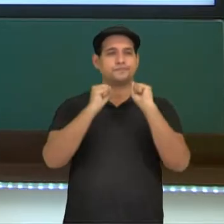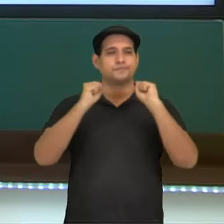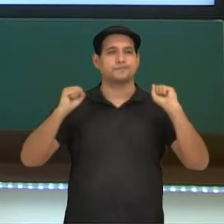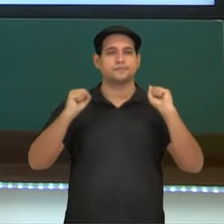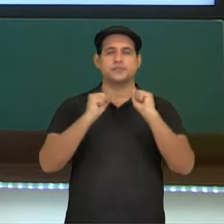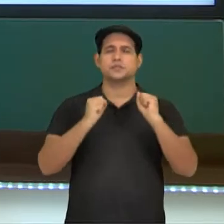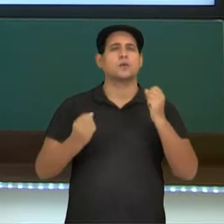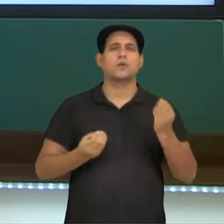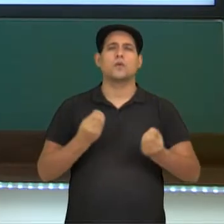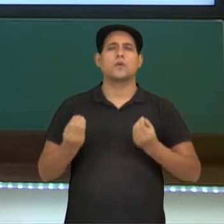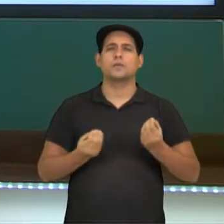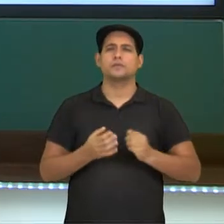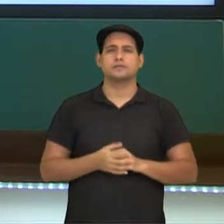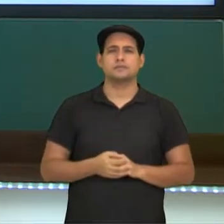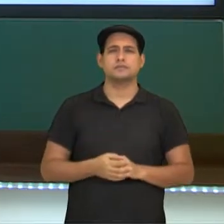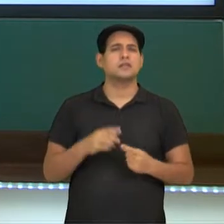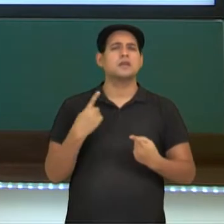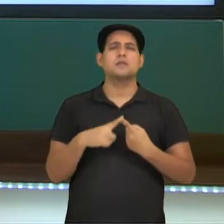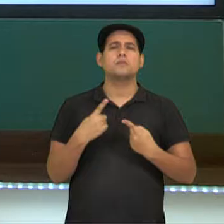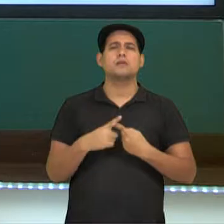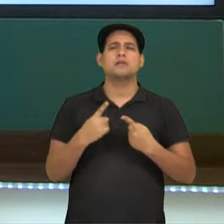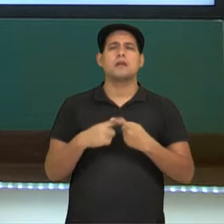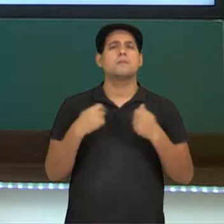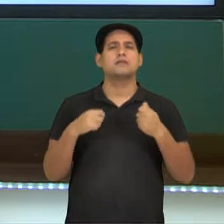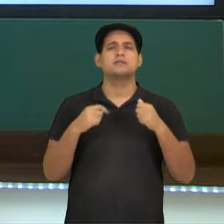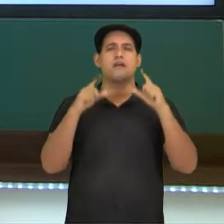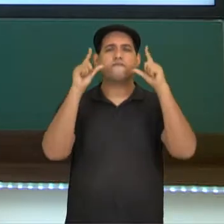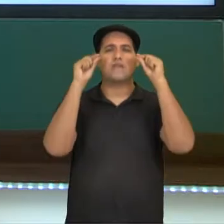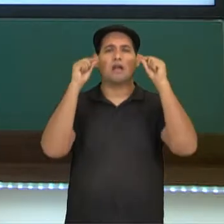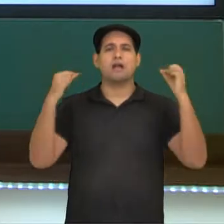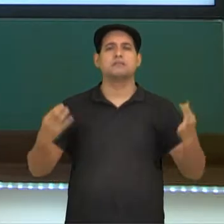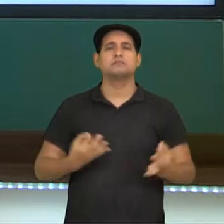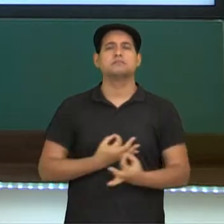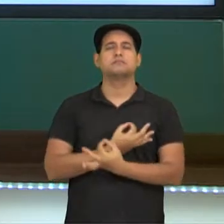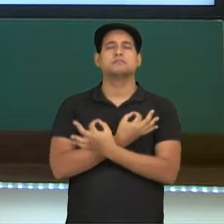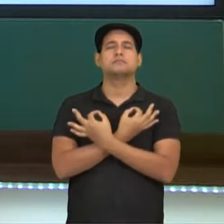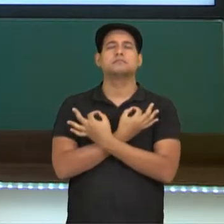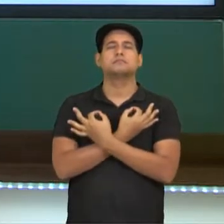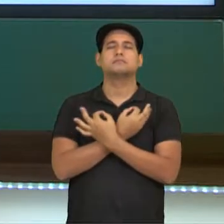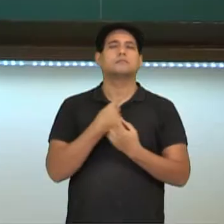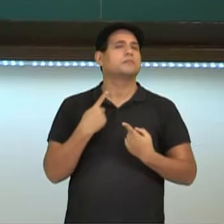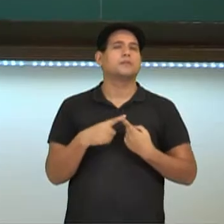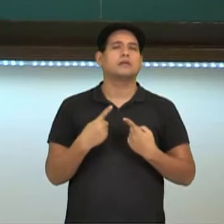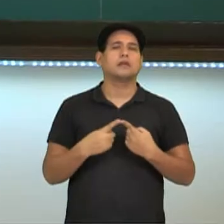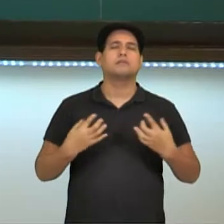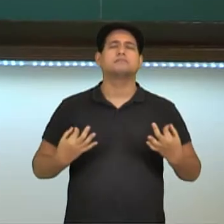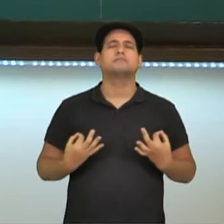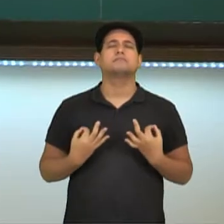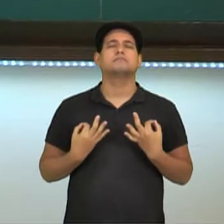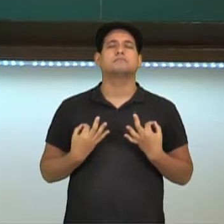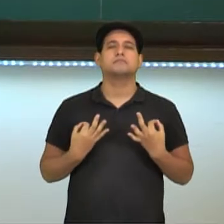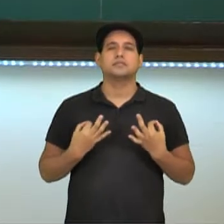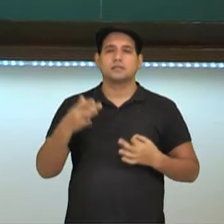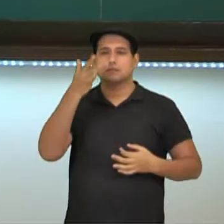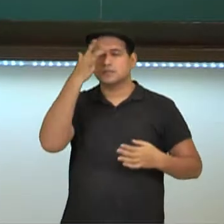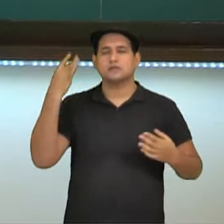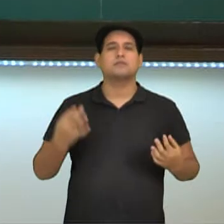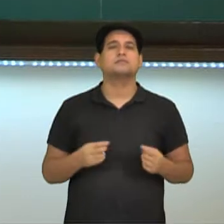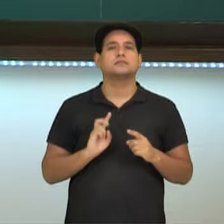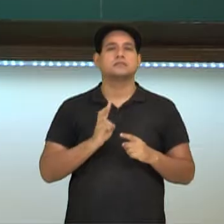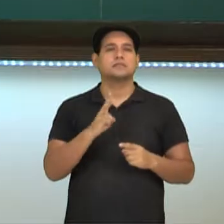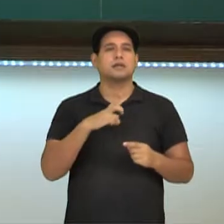Tá? E por que fechar os olhos para praticar a meditação? Sempre que nós observamos imagens de pessoas meditando,